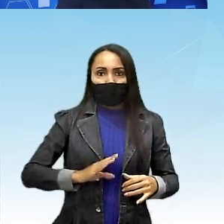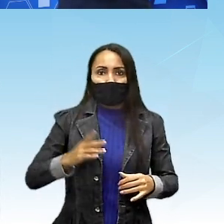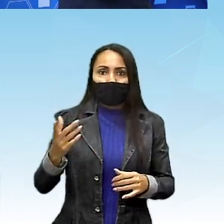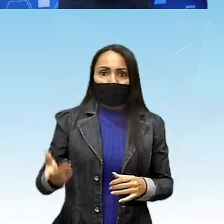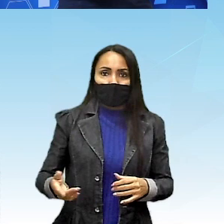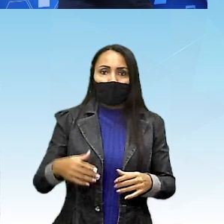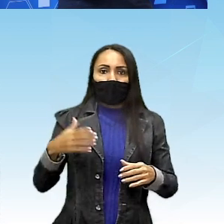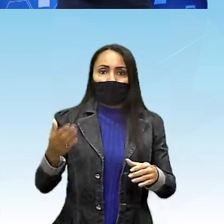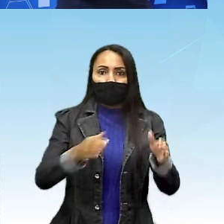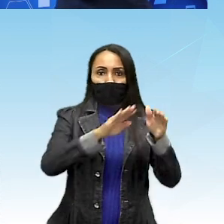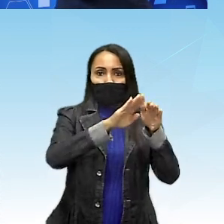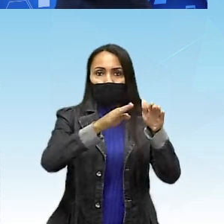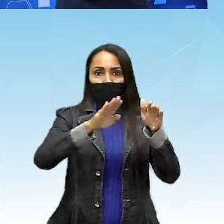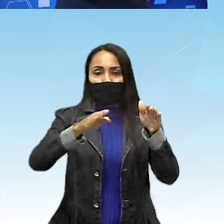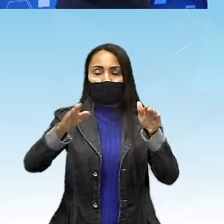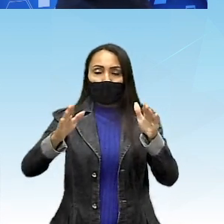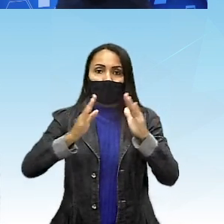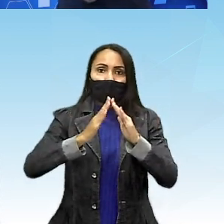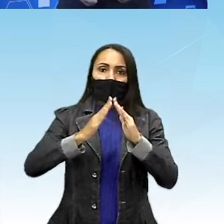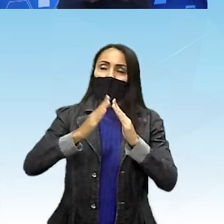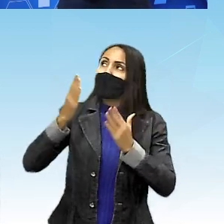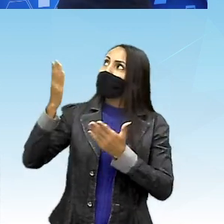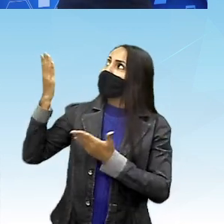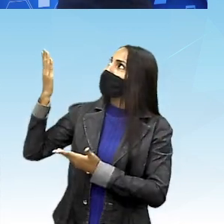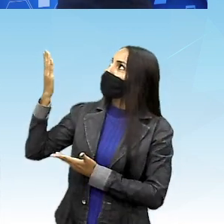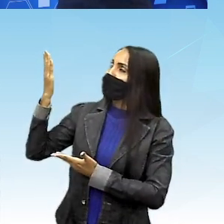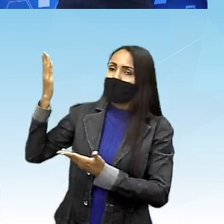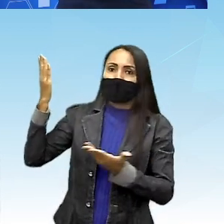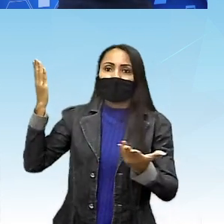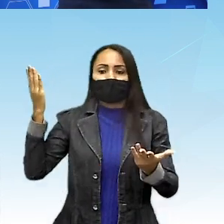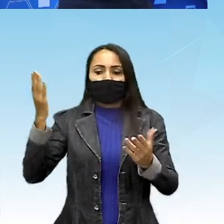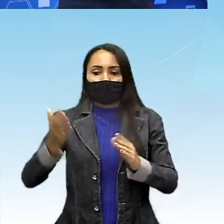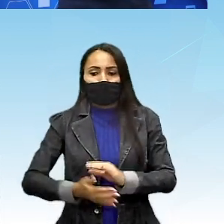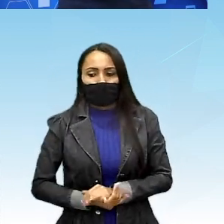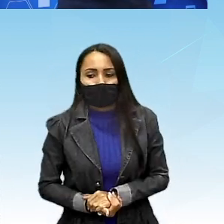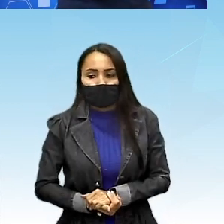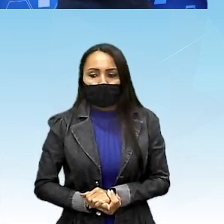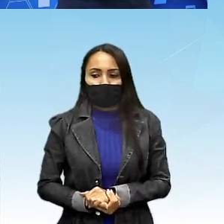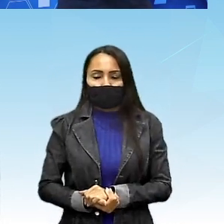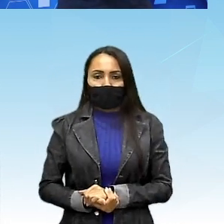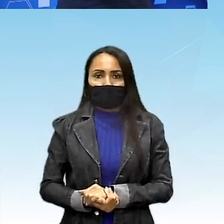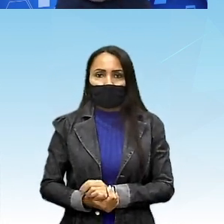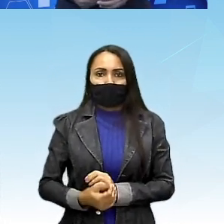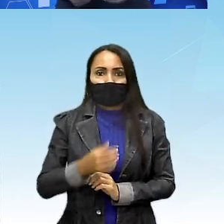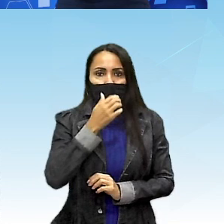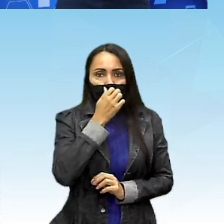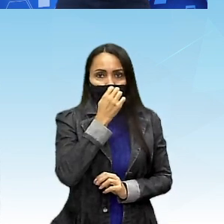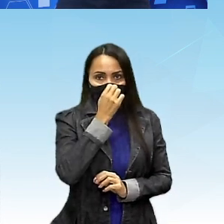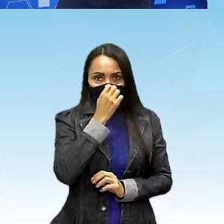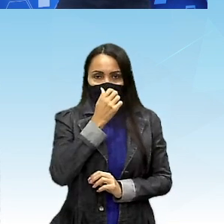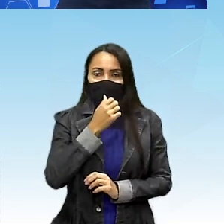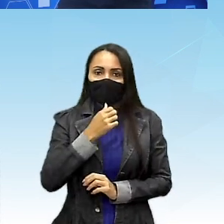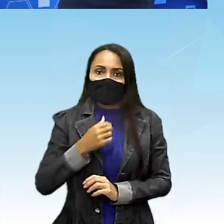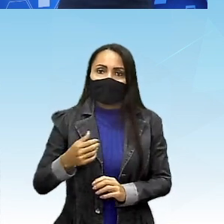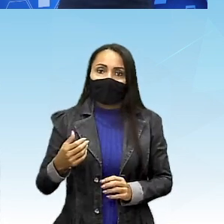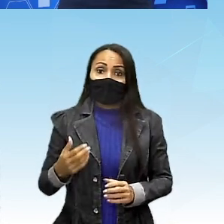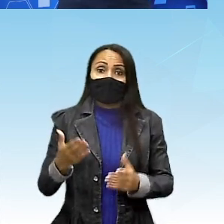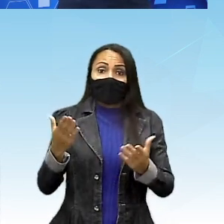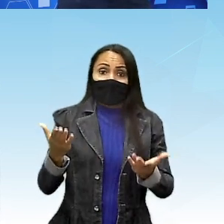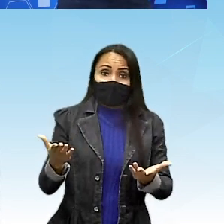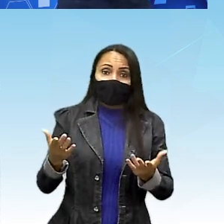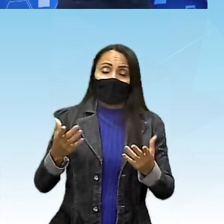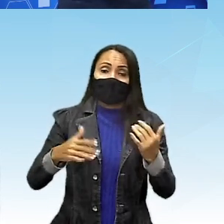das casas e de outras instituições que estão investindo em fotovoltaica, tá bom? Isso é